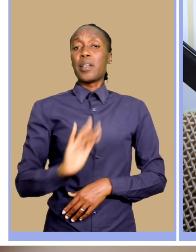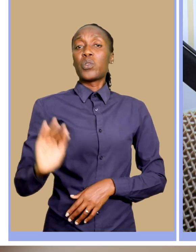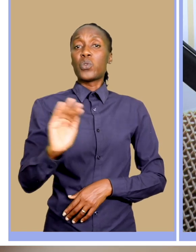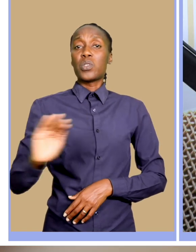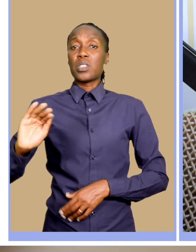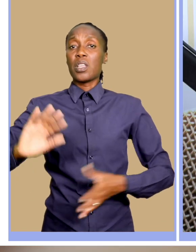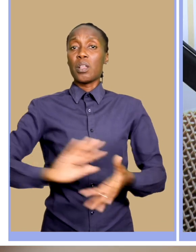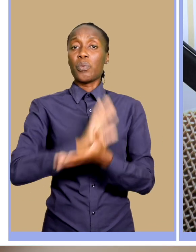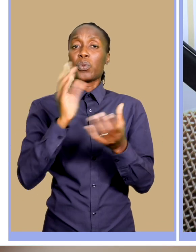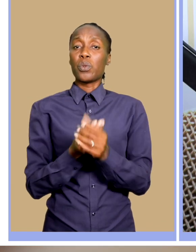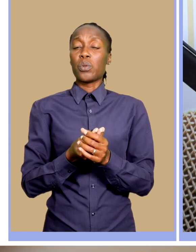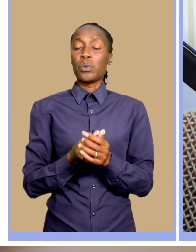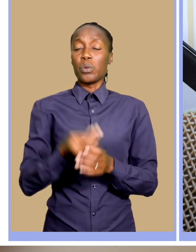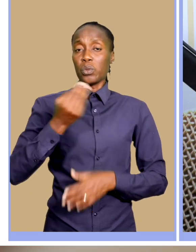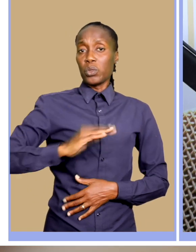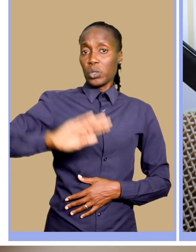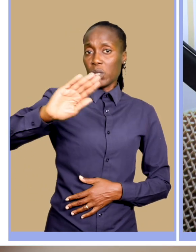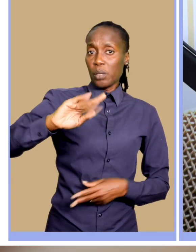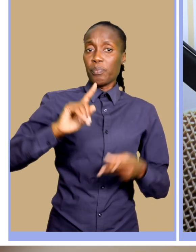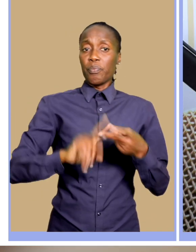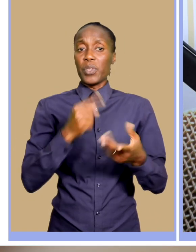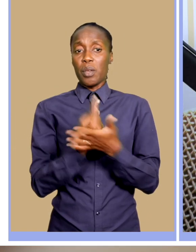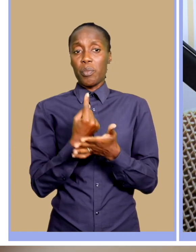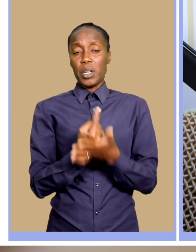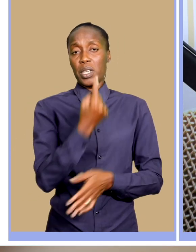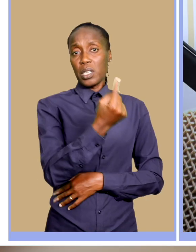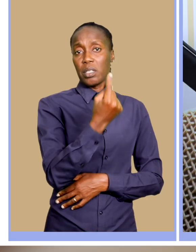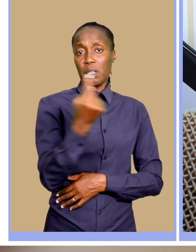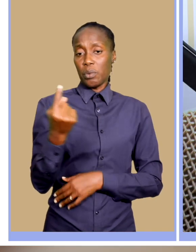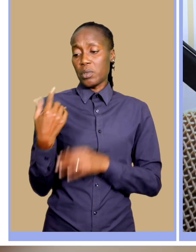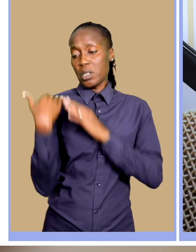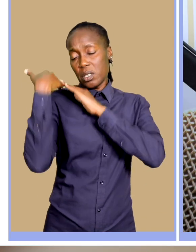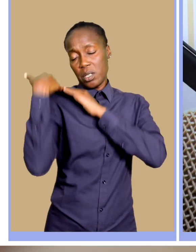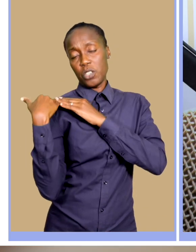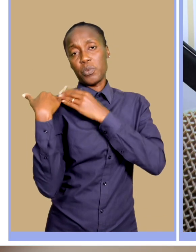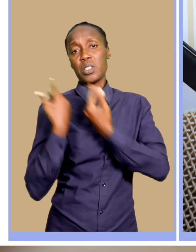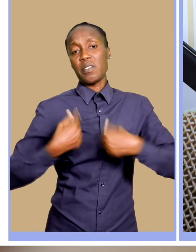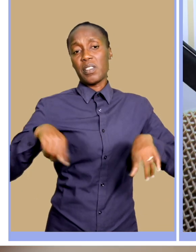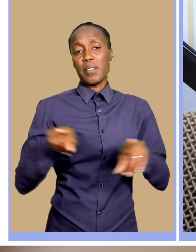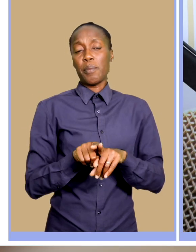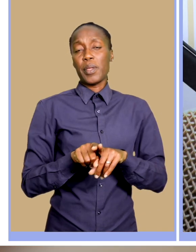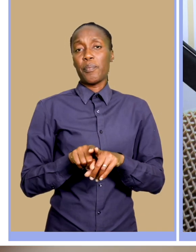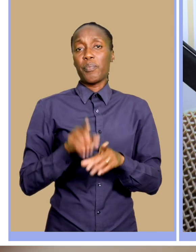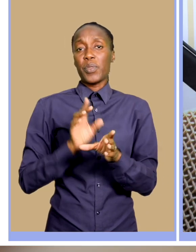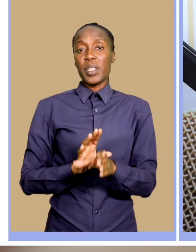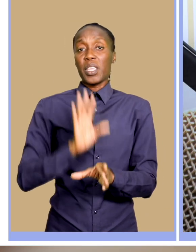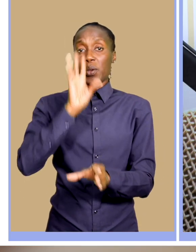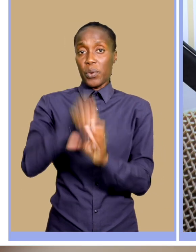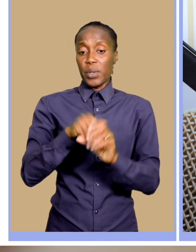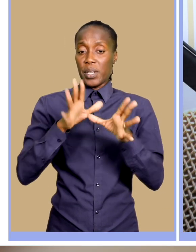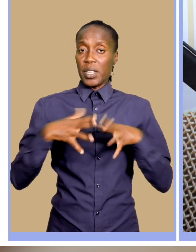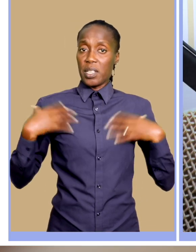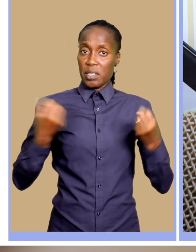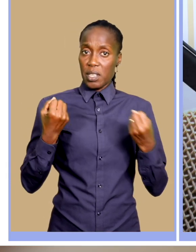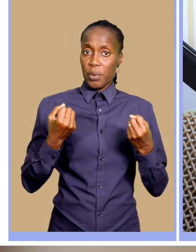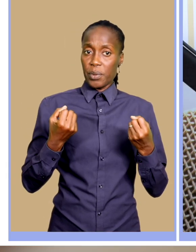pouco. E isto passa por cada um fazer o seu papel, incluindo a saúde, que tem as suas